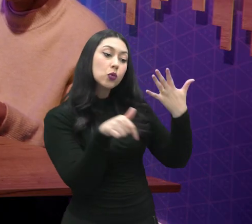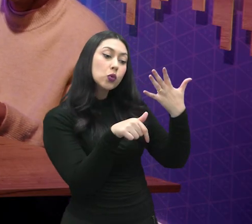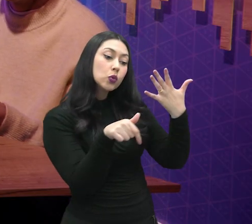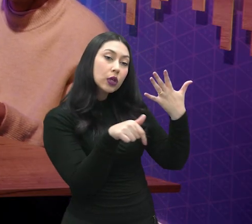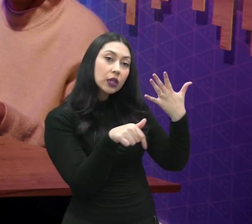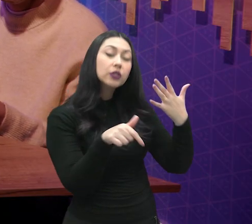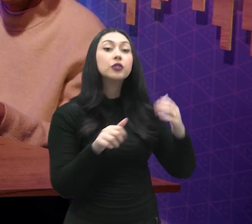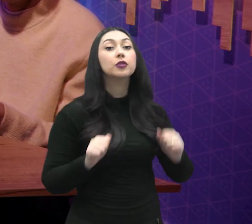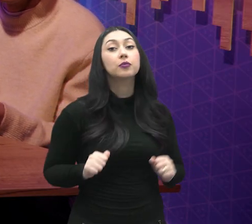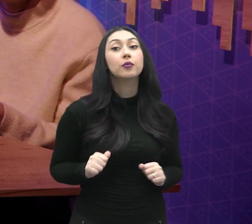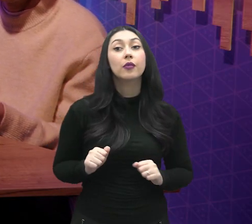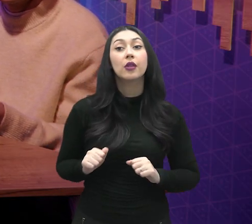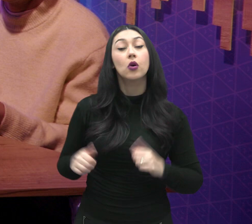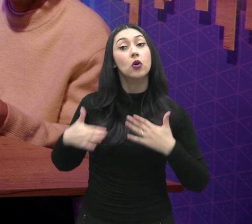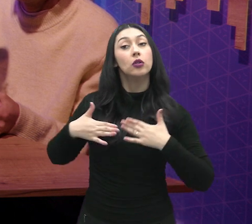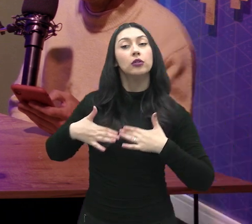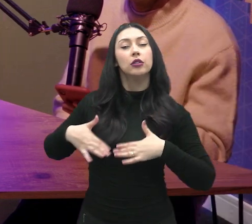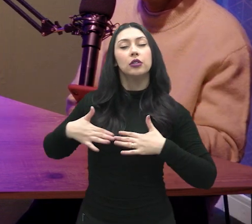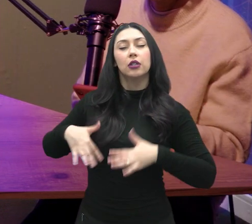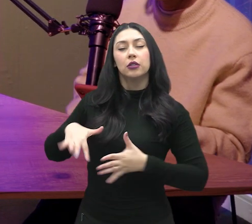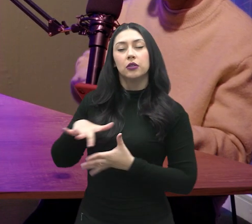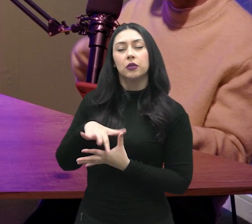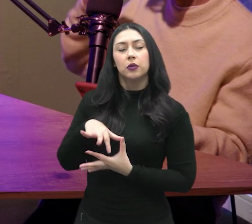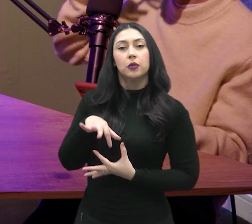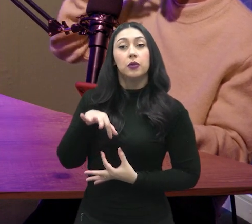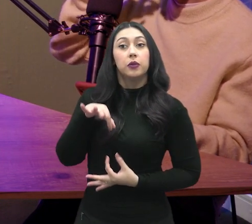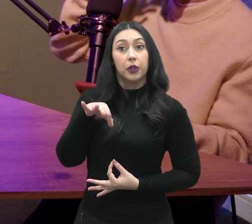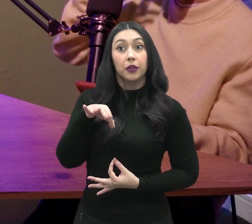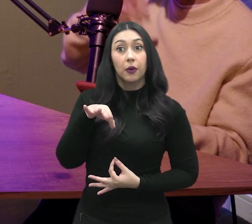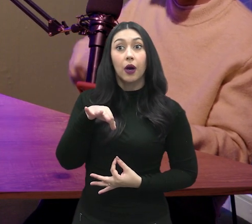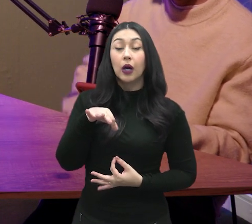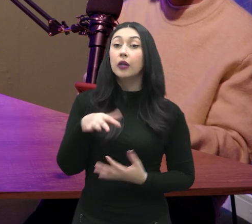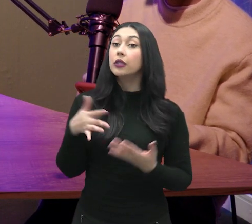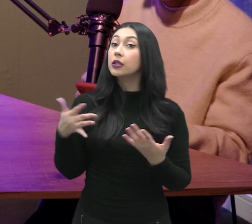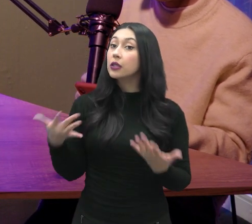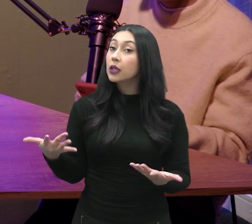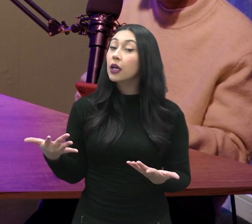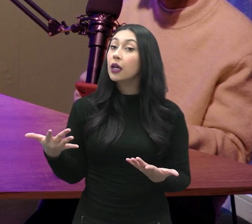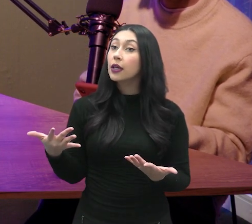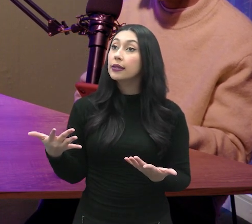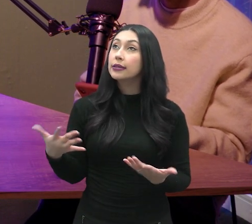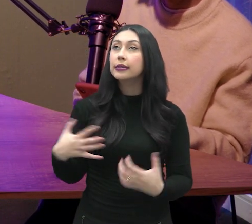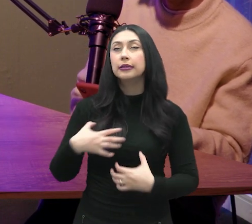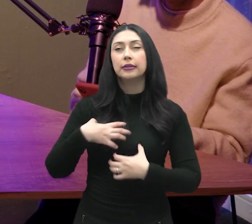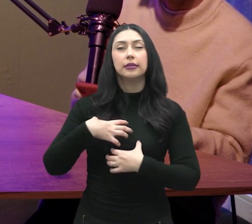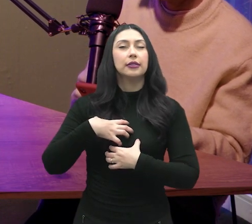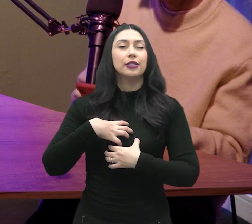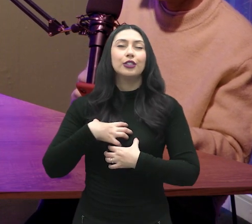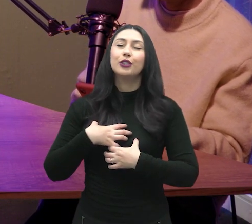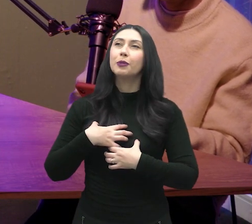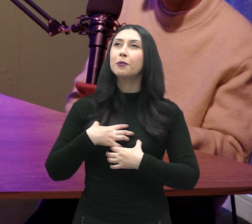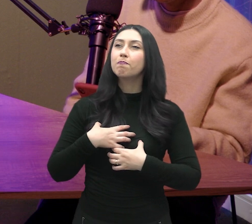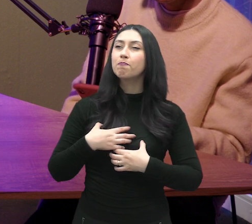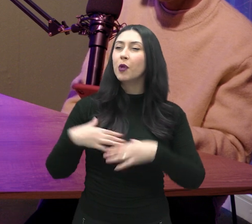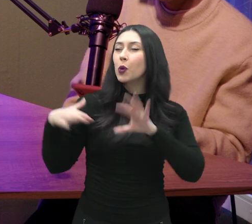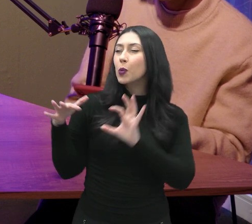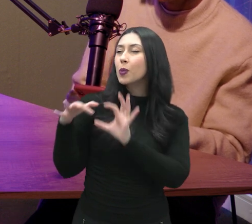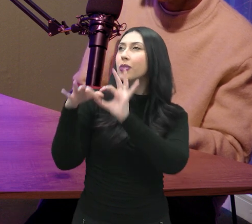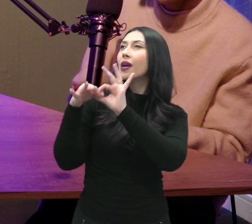E Próximo, a gente tem mais um, o último. O descanso espiritual, que é proporcionado quando nós